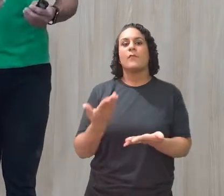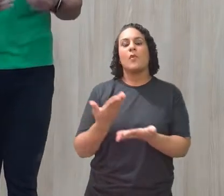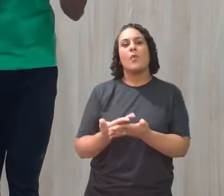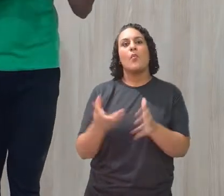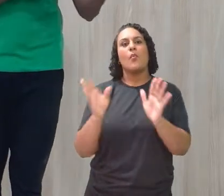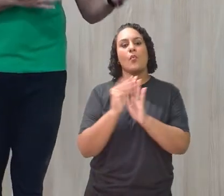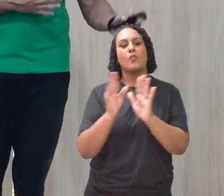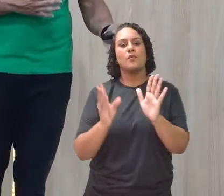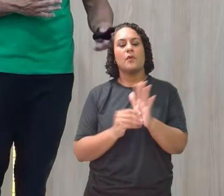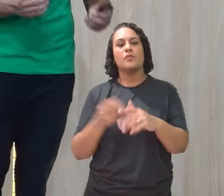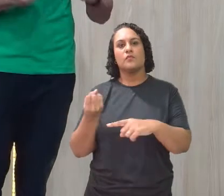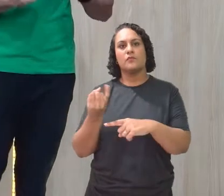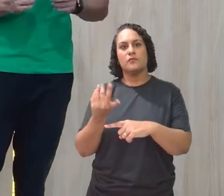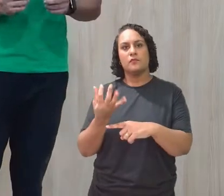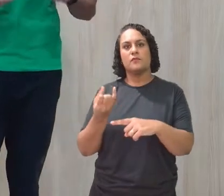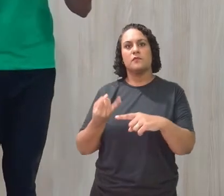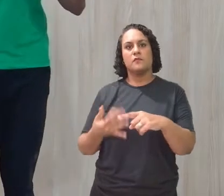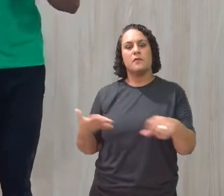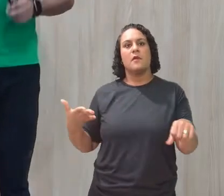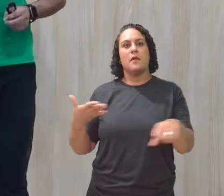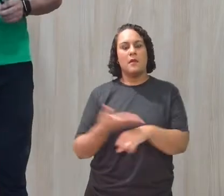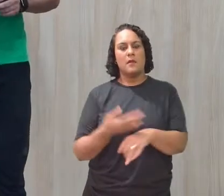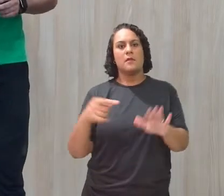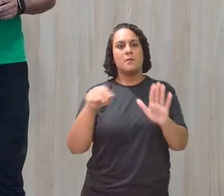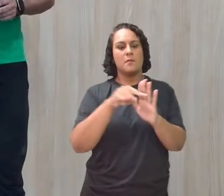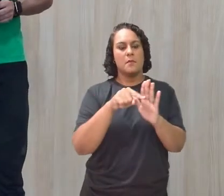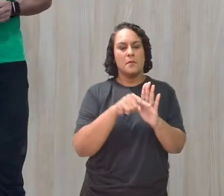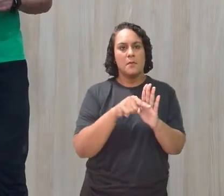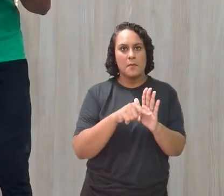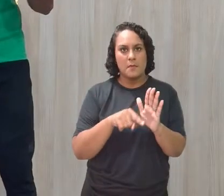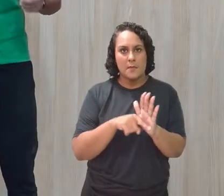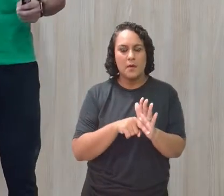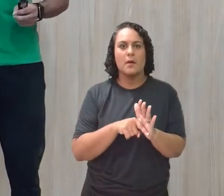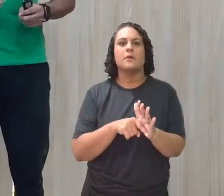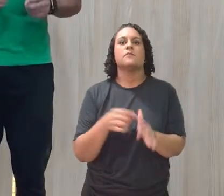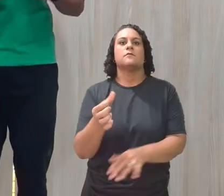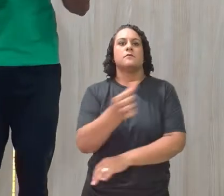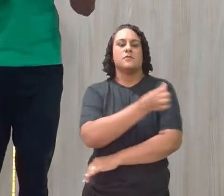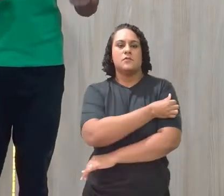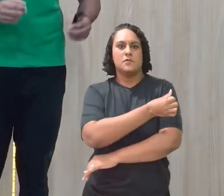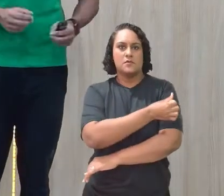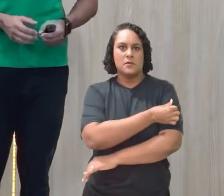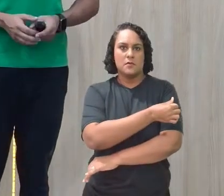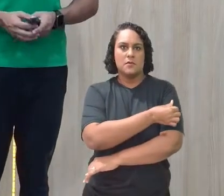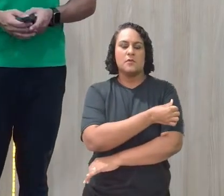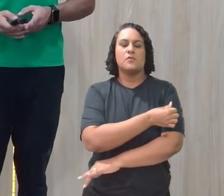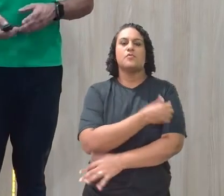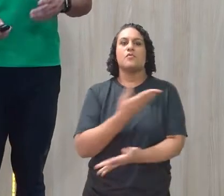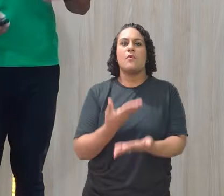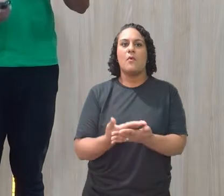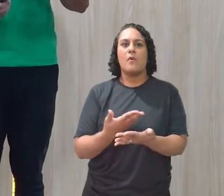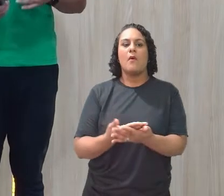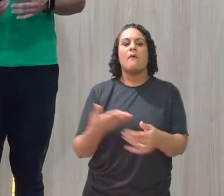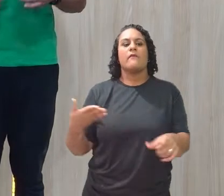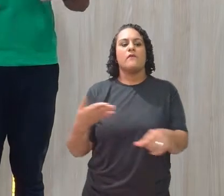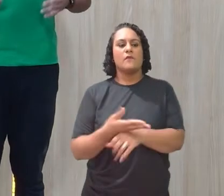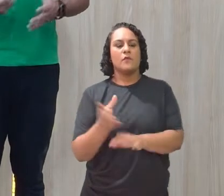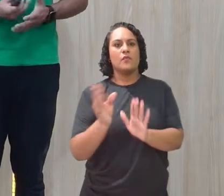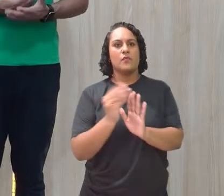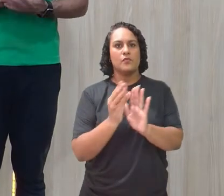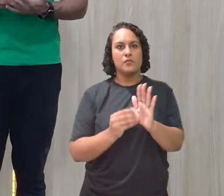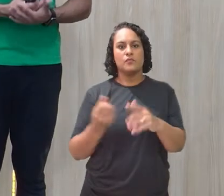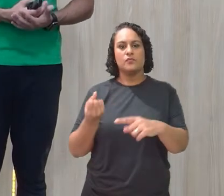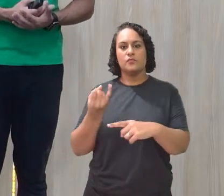Você pode ir lá no 6º ano, na playlist, e revisar lá, tem aulas sobre frações. Você pode pegar lá toda a